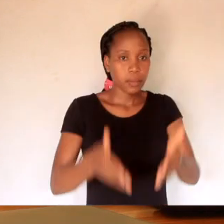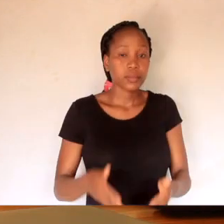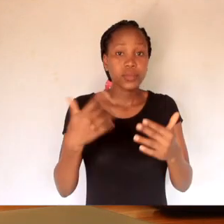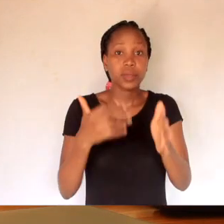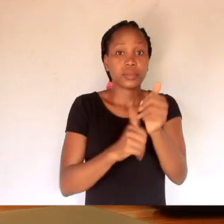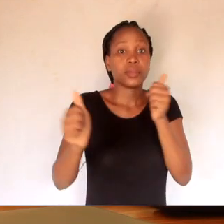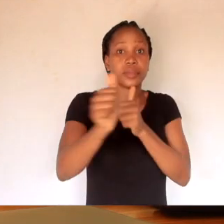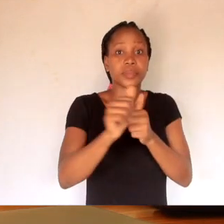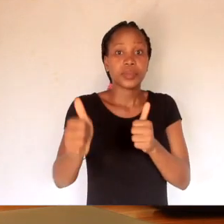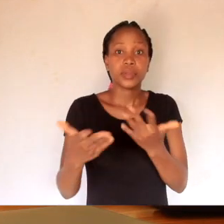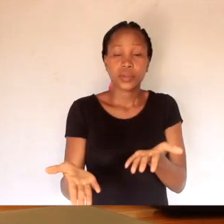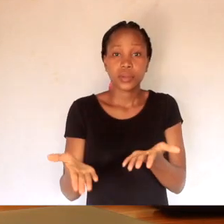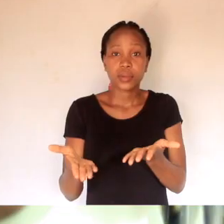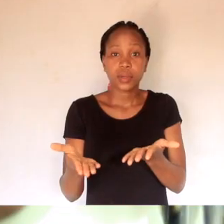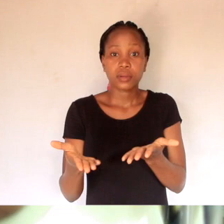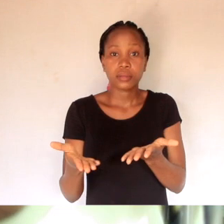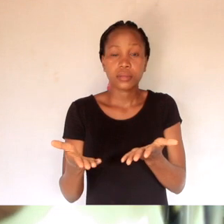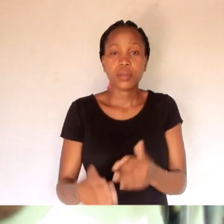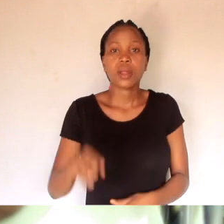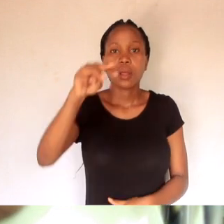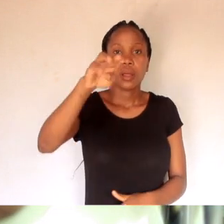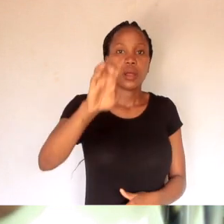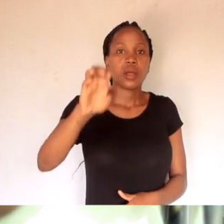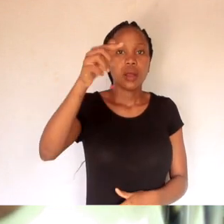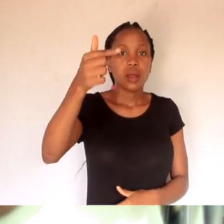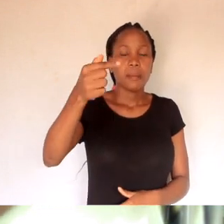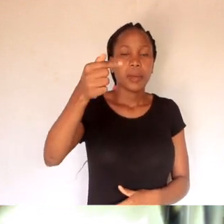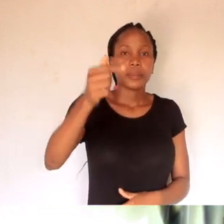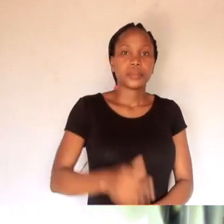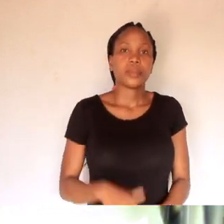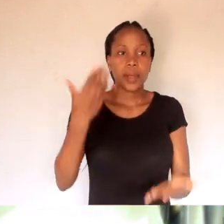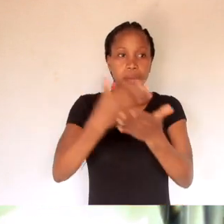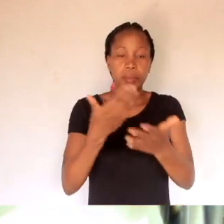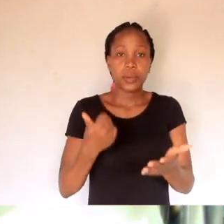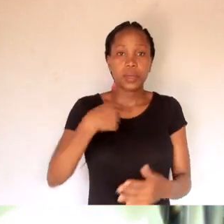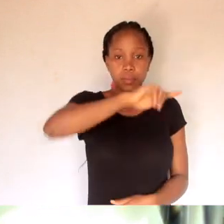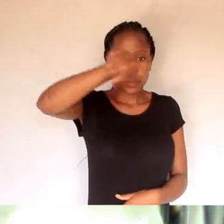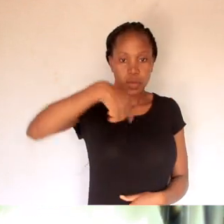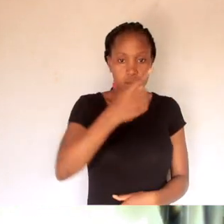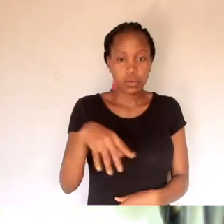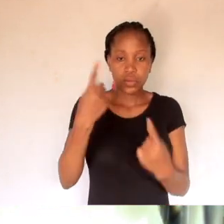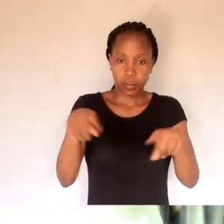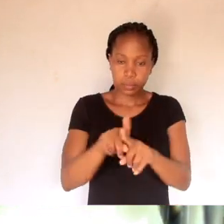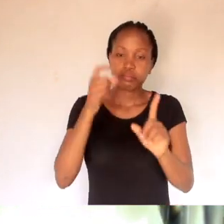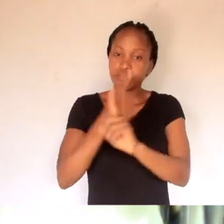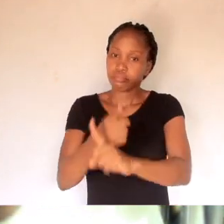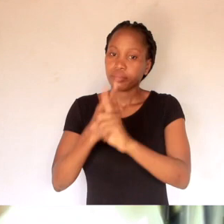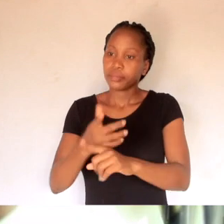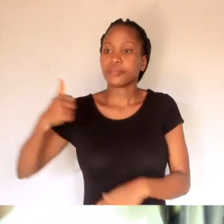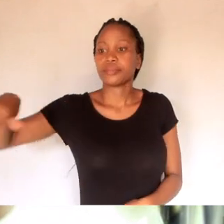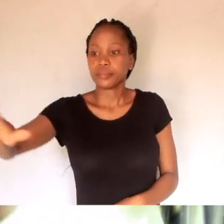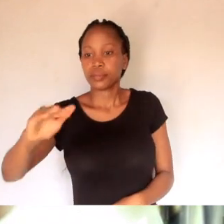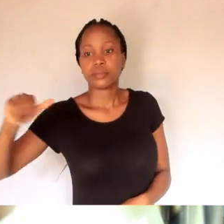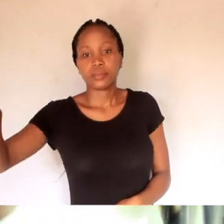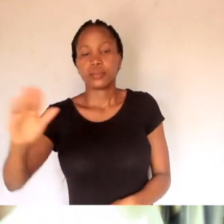MEP, que é o Movimento de Educação para Todos. Porque nós fazemos parte desta sociedade. É como aquilo que eu digo,